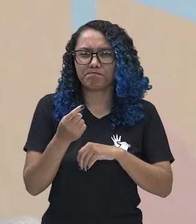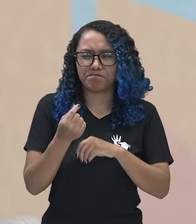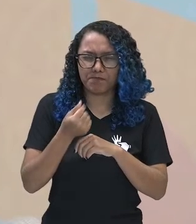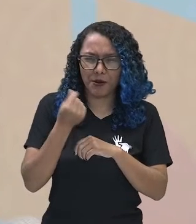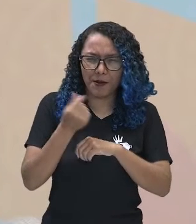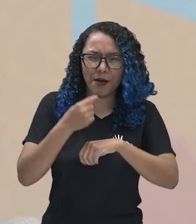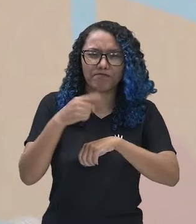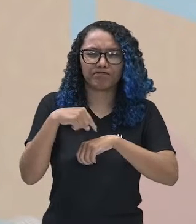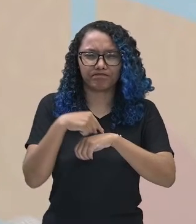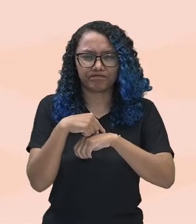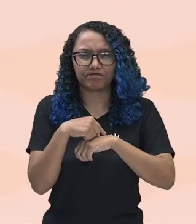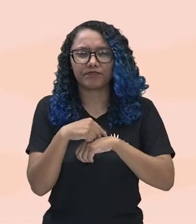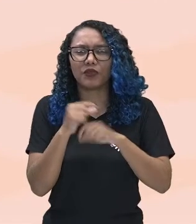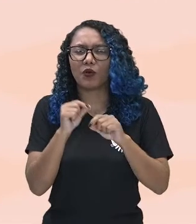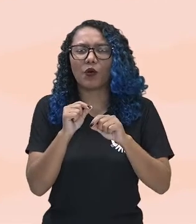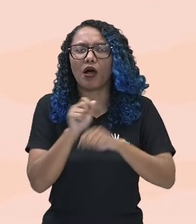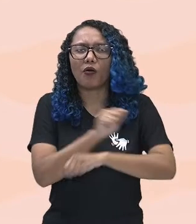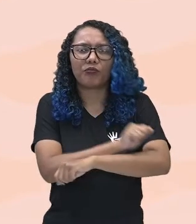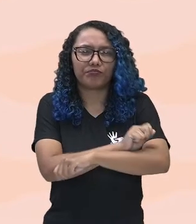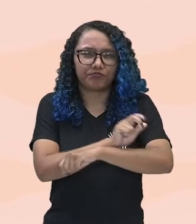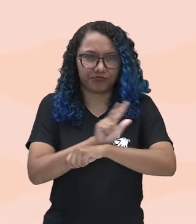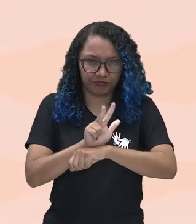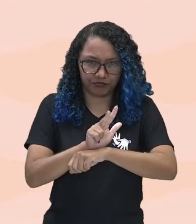é o bairro da Alvorada.